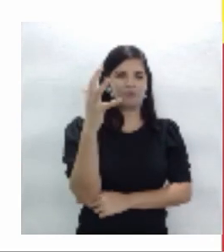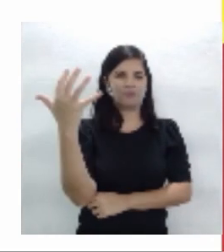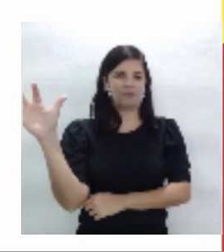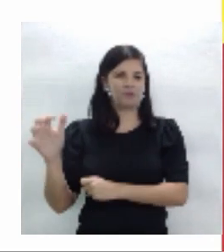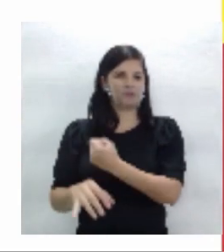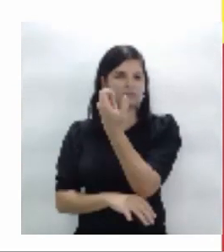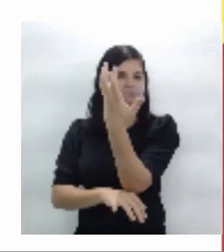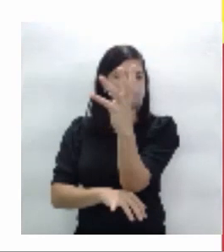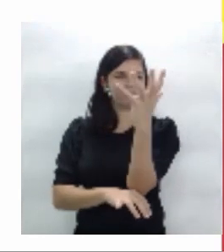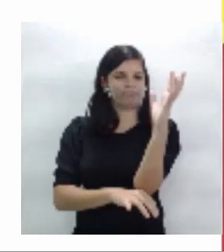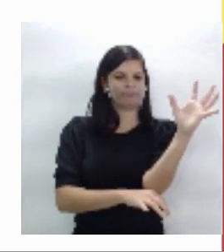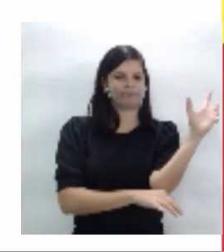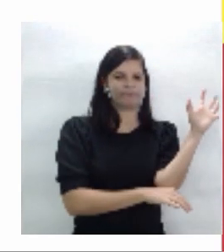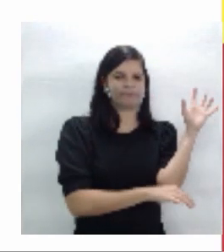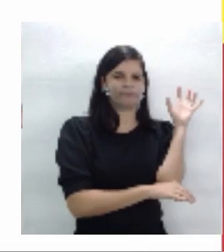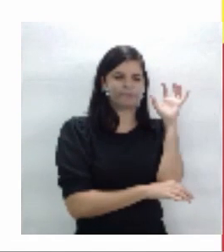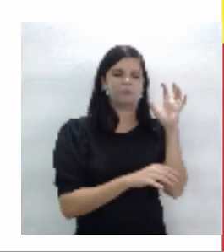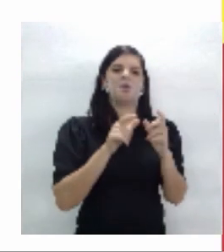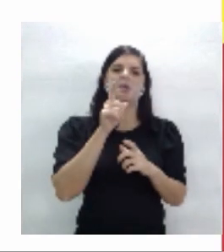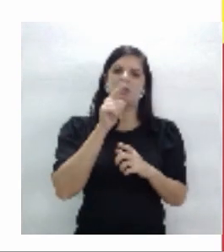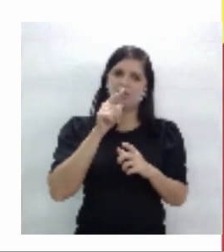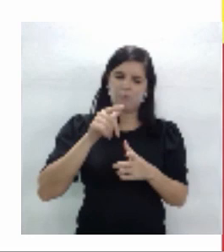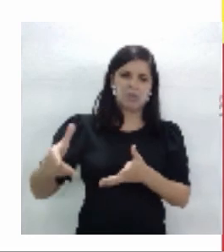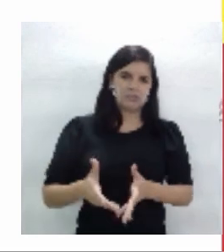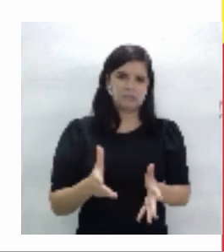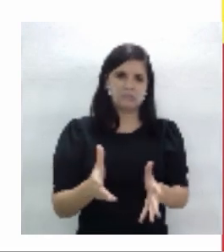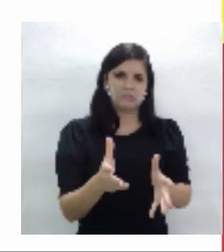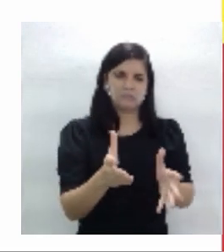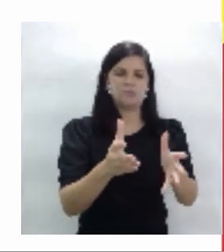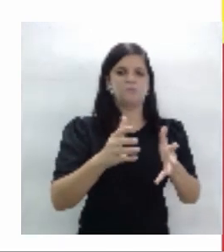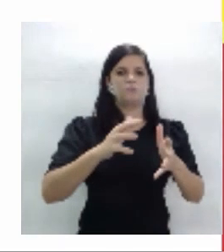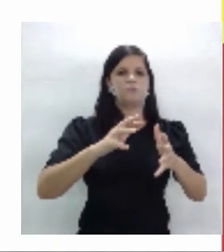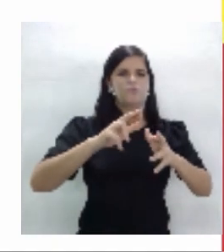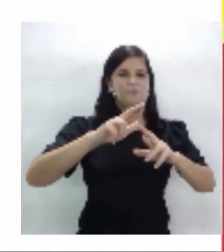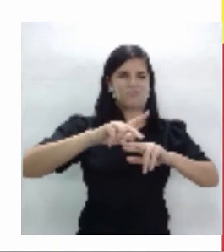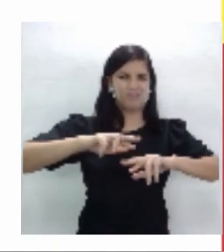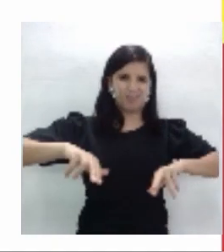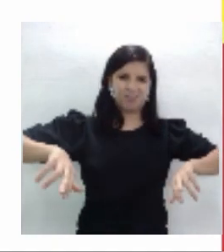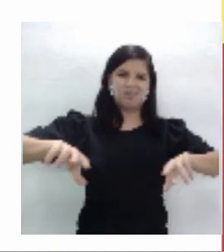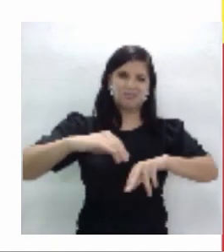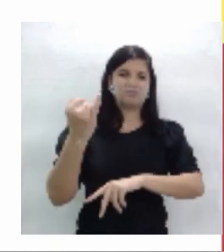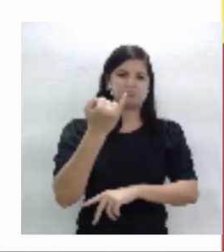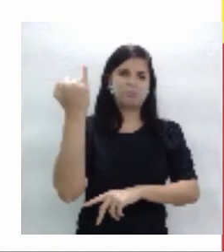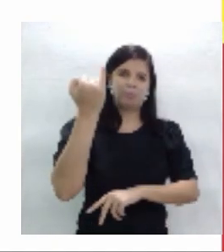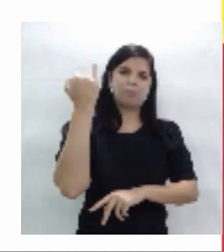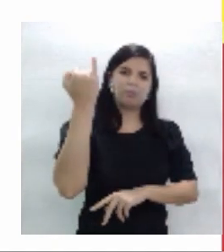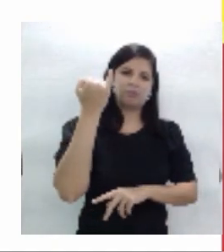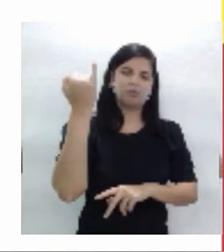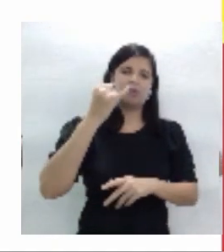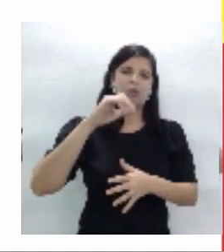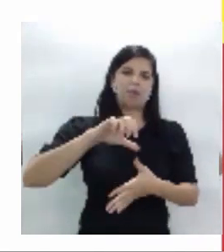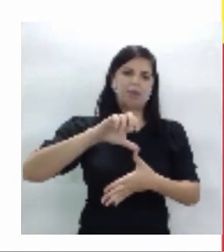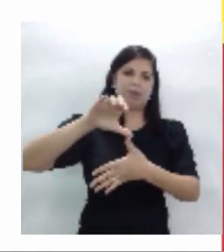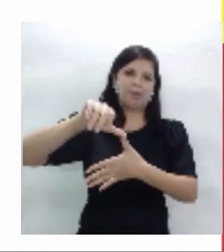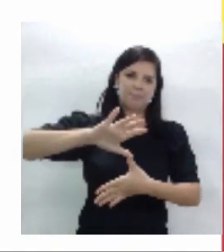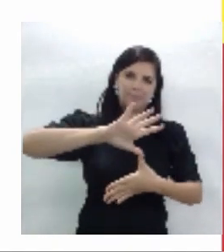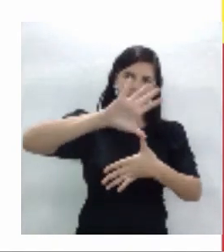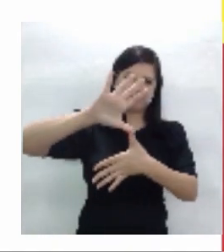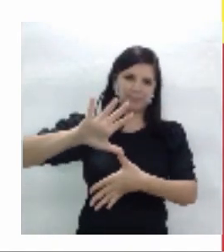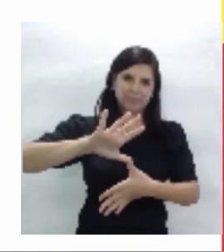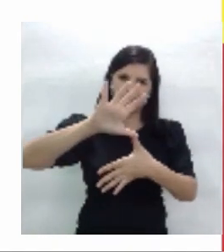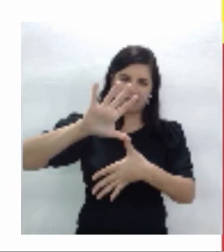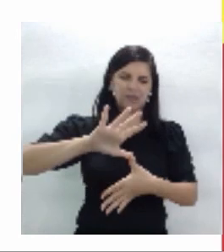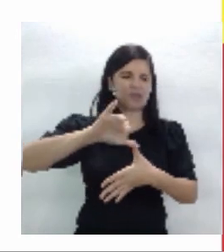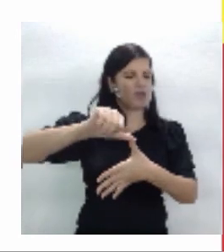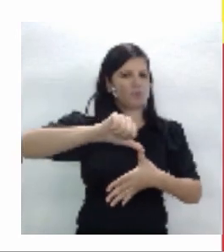Ela é uma floresta que tem uma grande quantidade de água para as várias espécies, não só importante para a América do